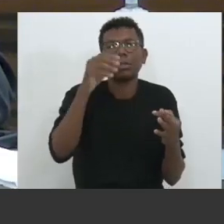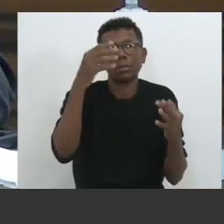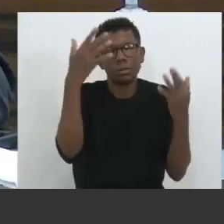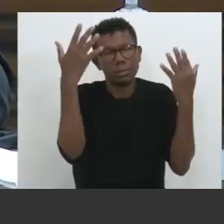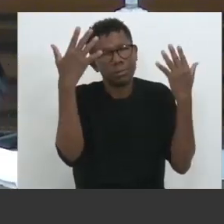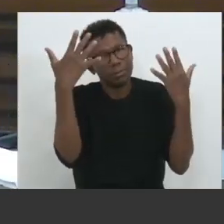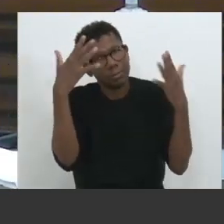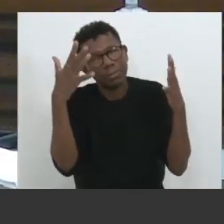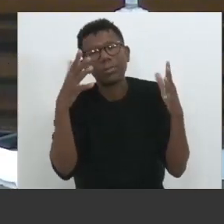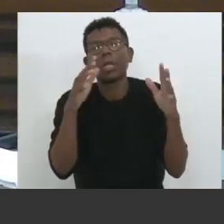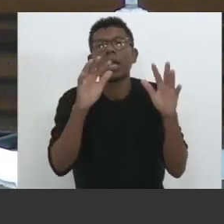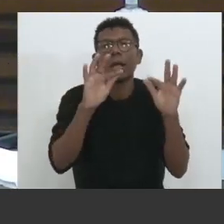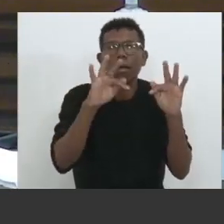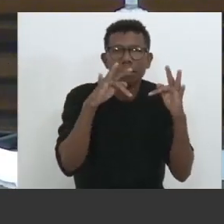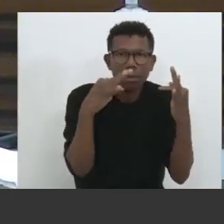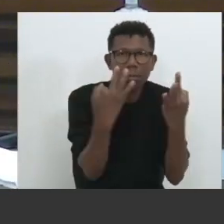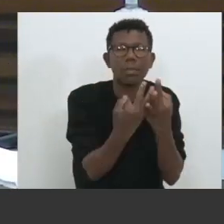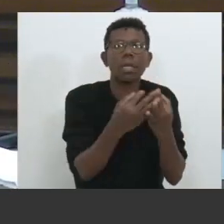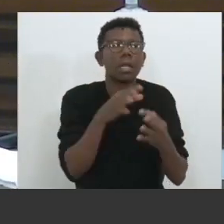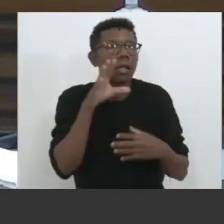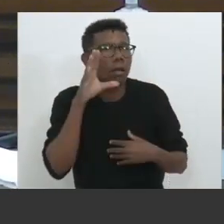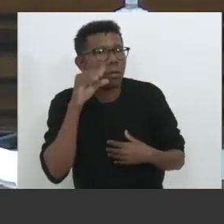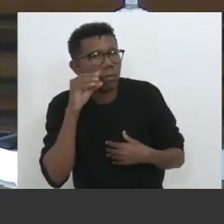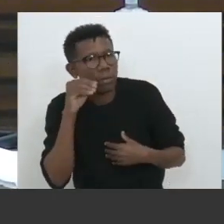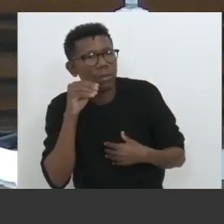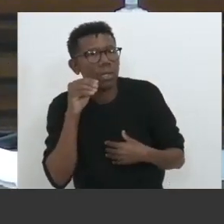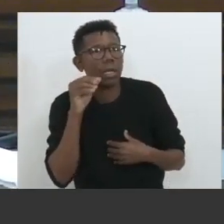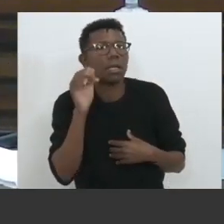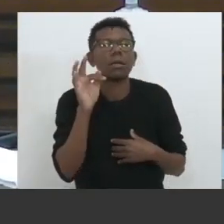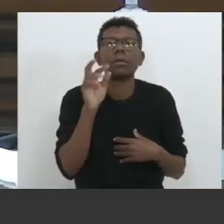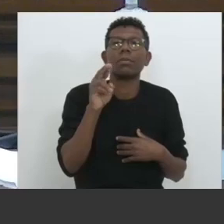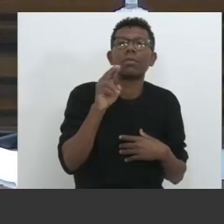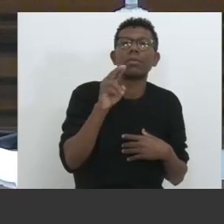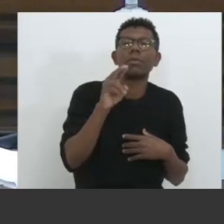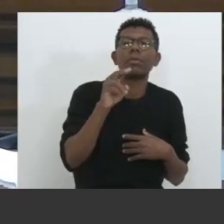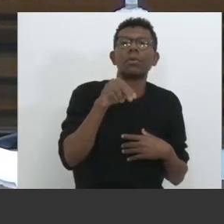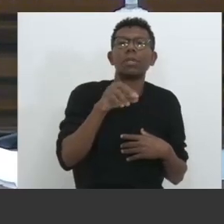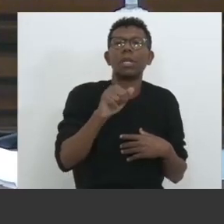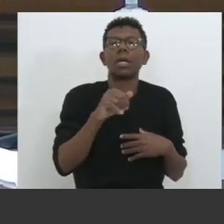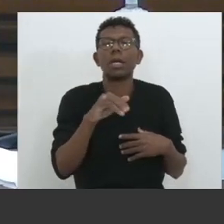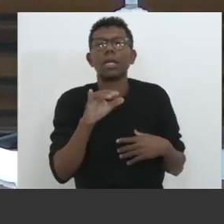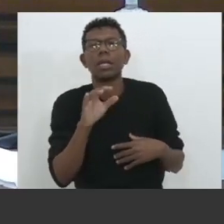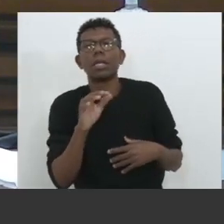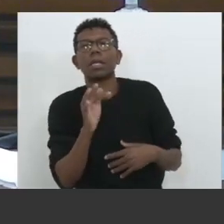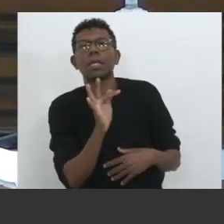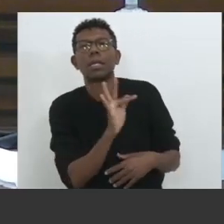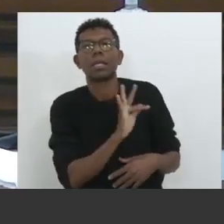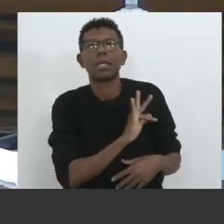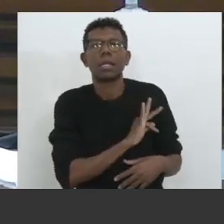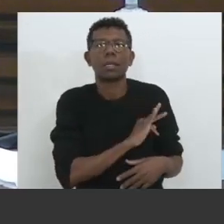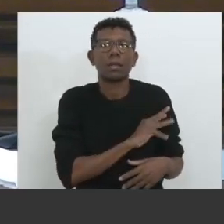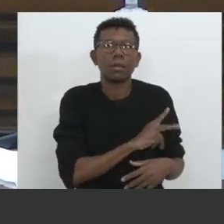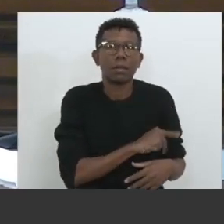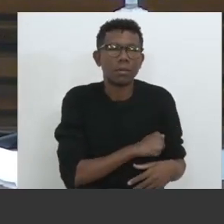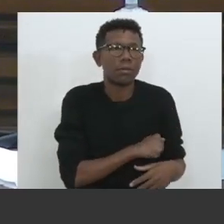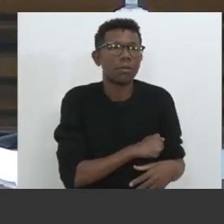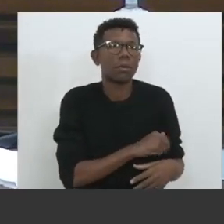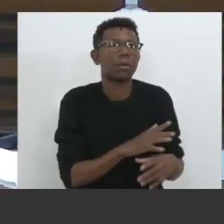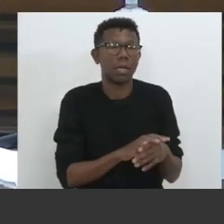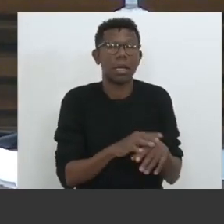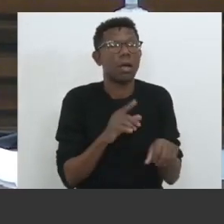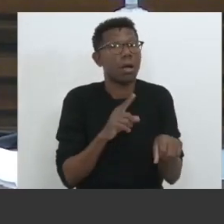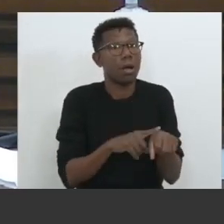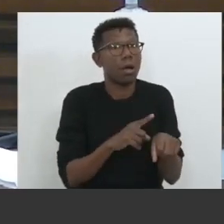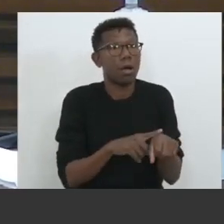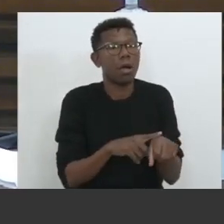eh os funcionários a diva Funari que é a funcionária mais antiga da câmara eu tô quase passando lá já tem 42